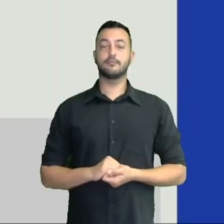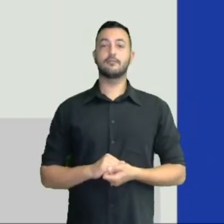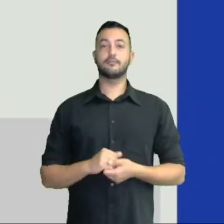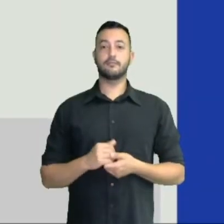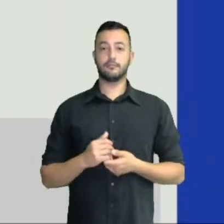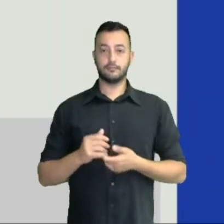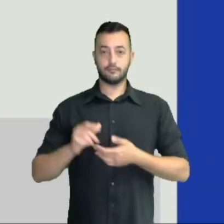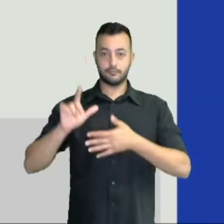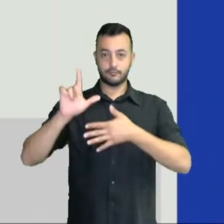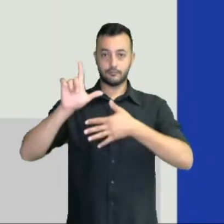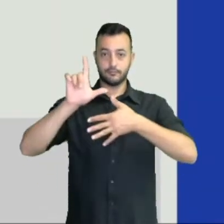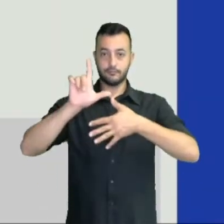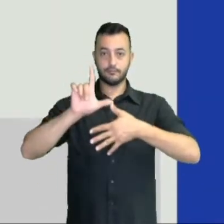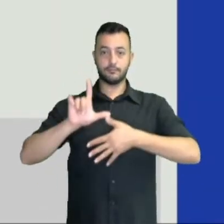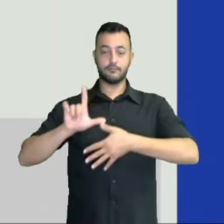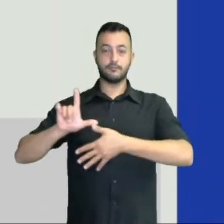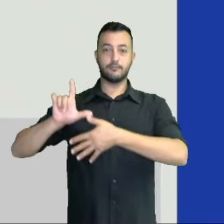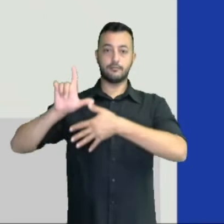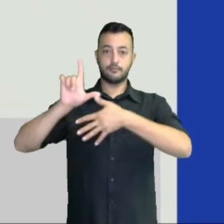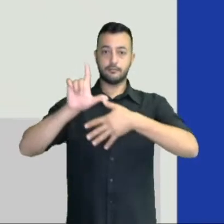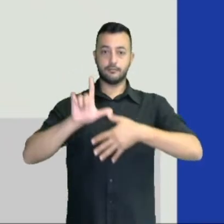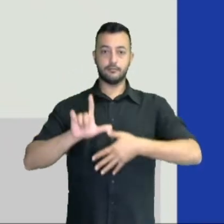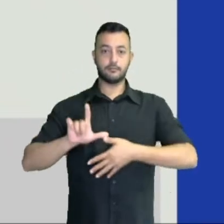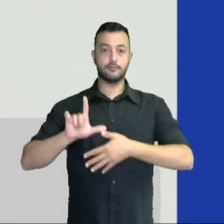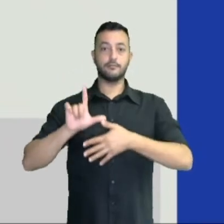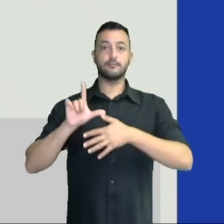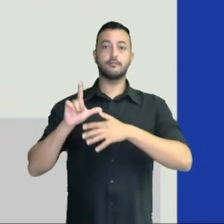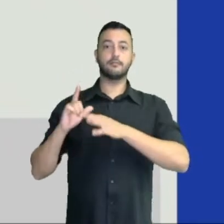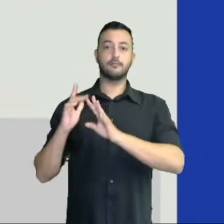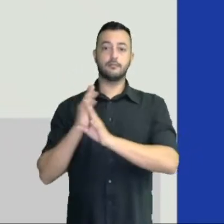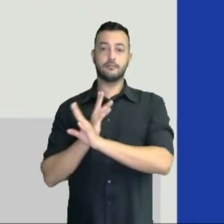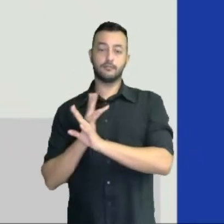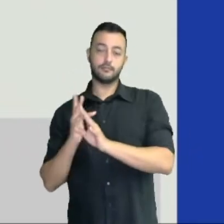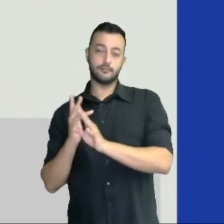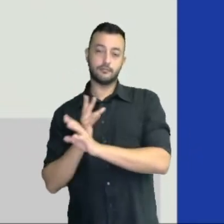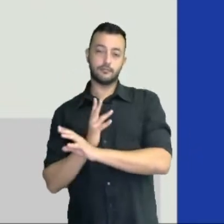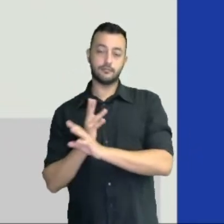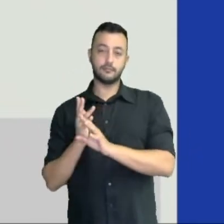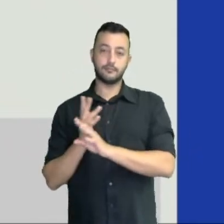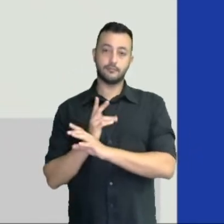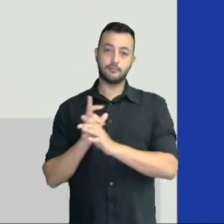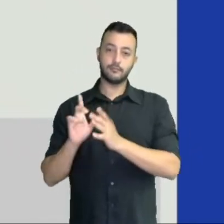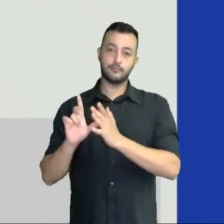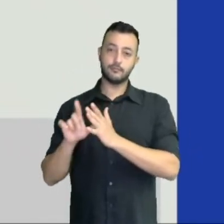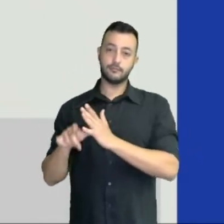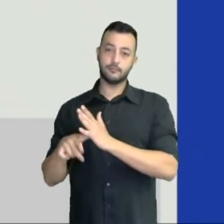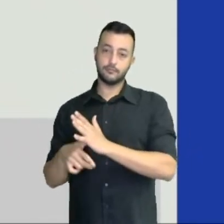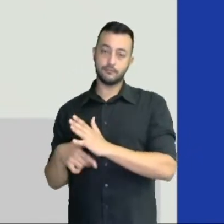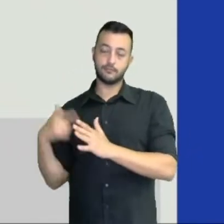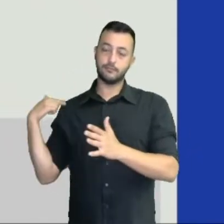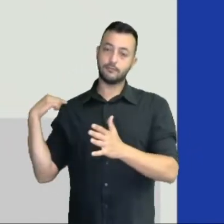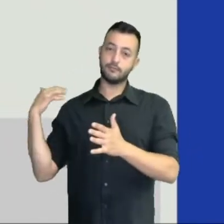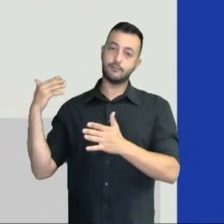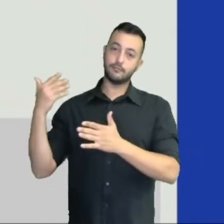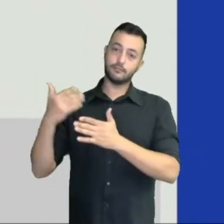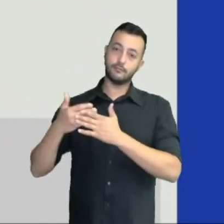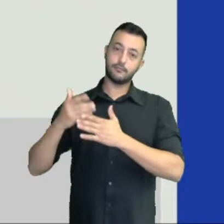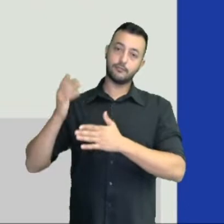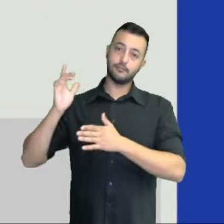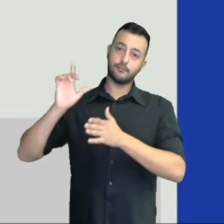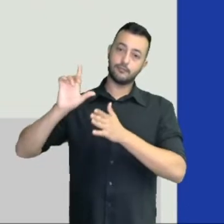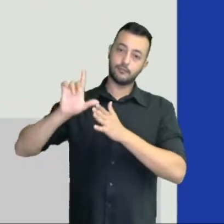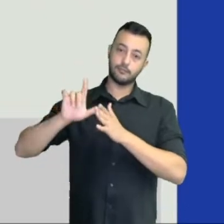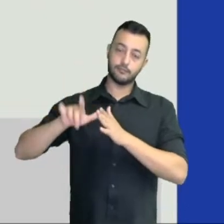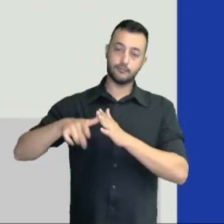A América Latina teve uma urbanização tardia, né? Historicamente, a urbanização da América Latina foi tardia